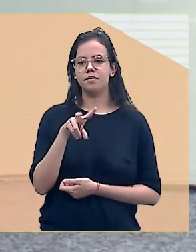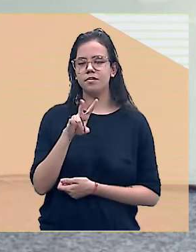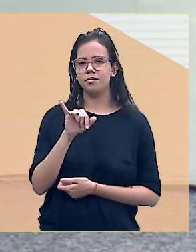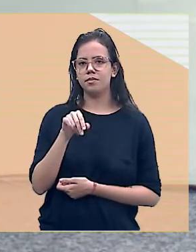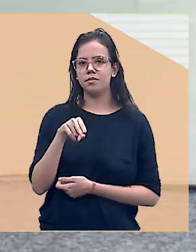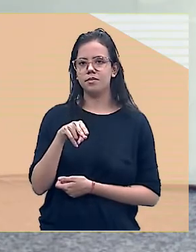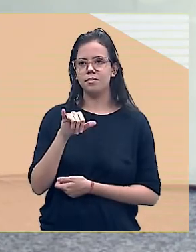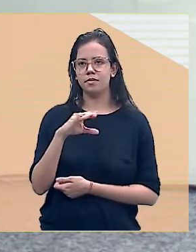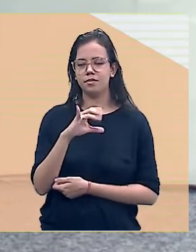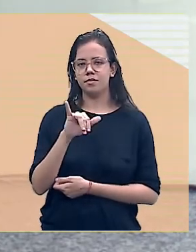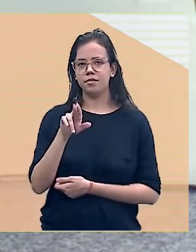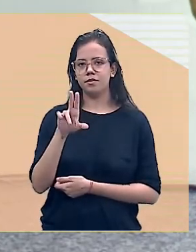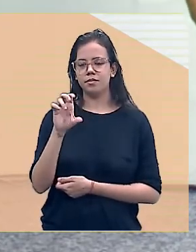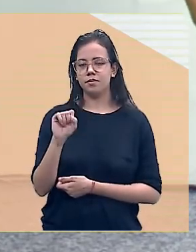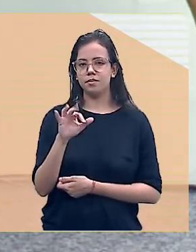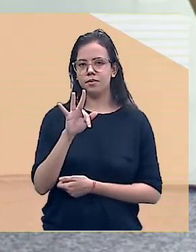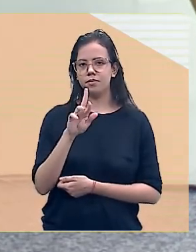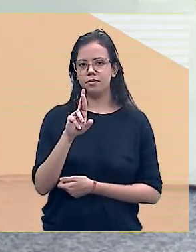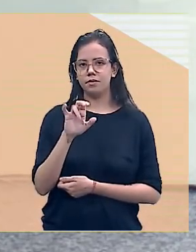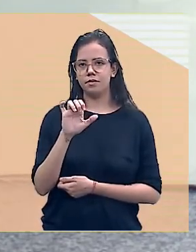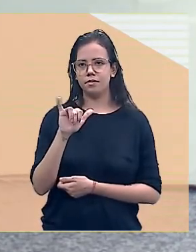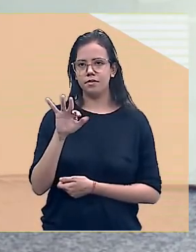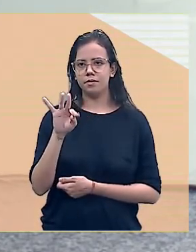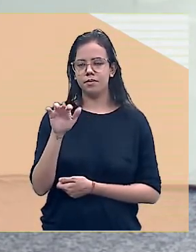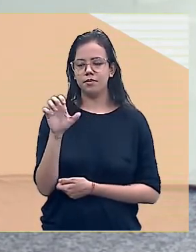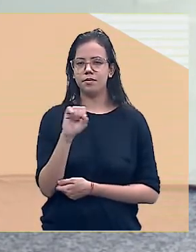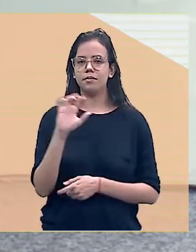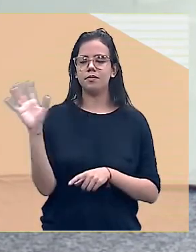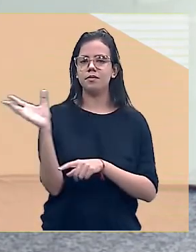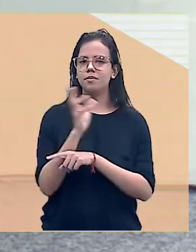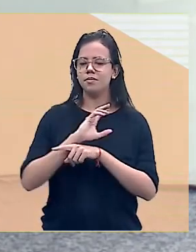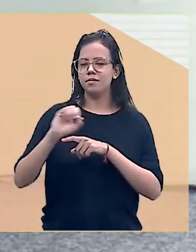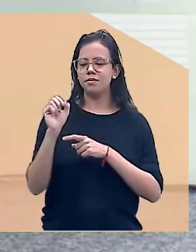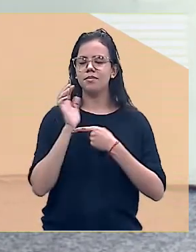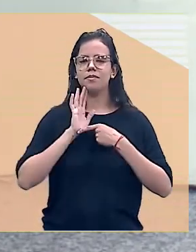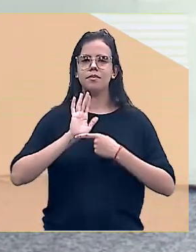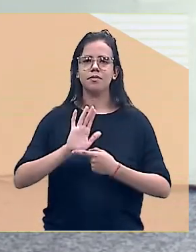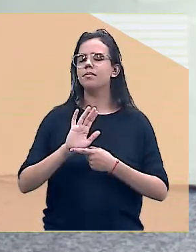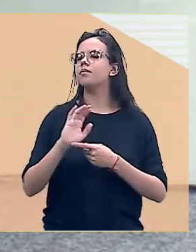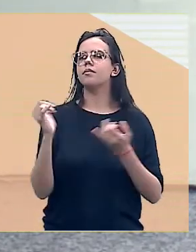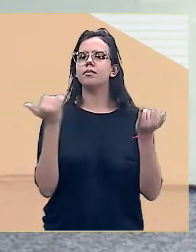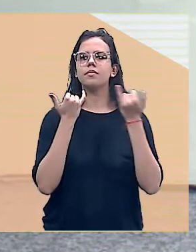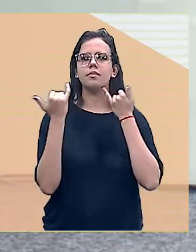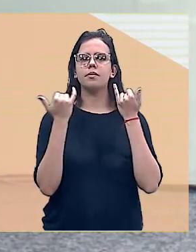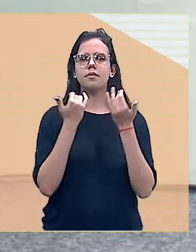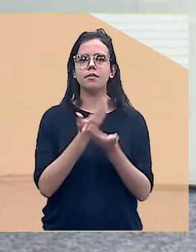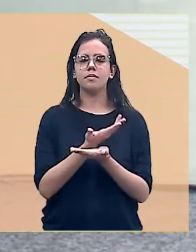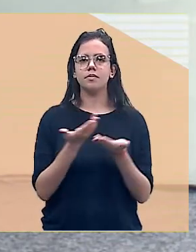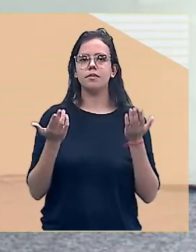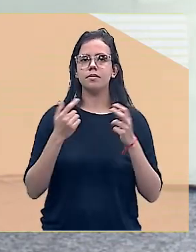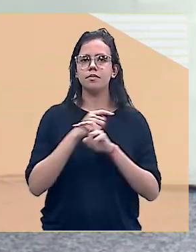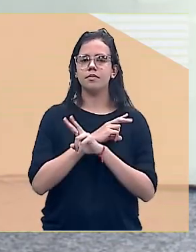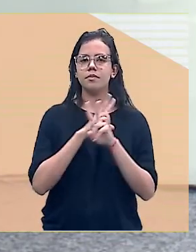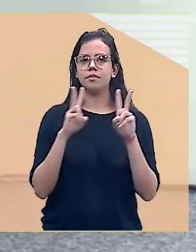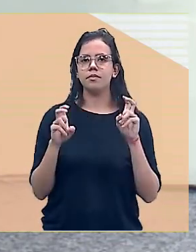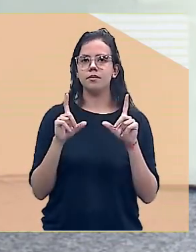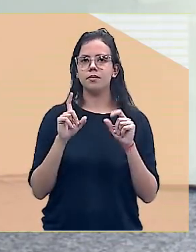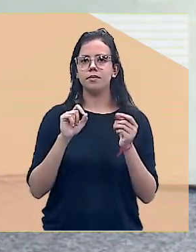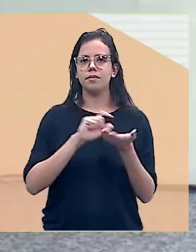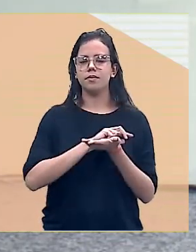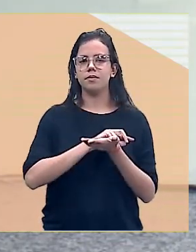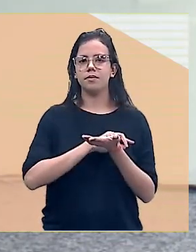Vinícius Freitas Arrasou aqui trazendo muitas informações para vocês sobre